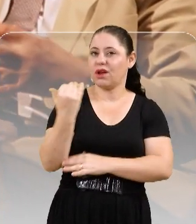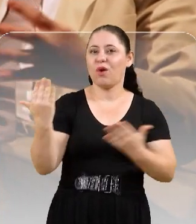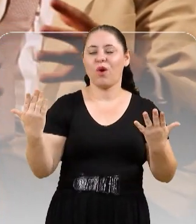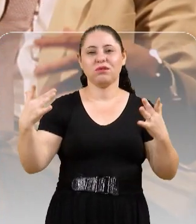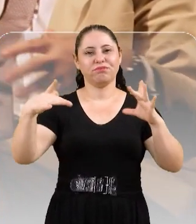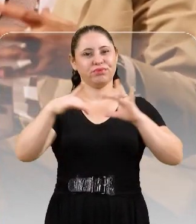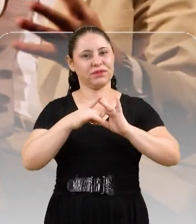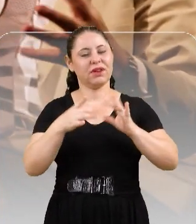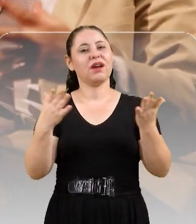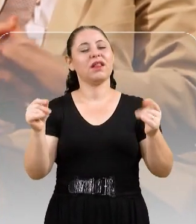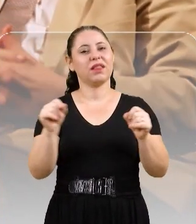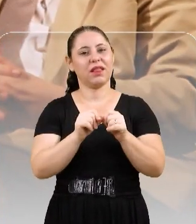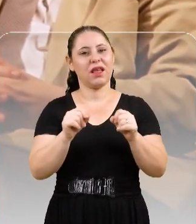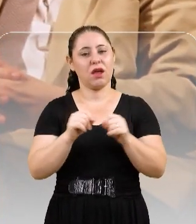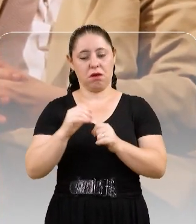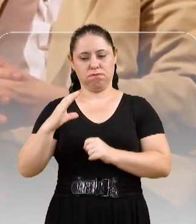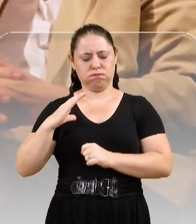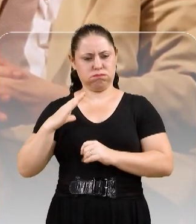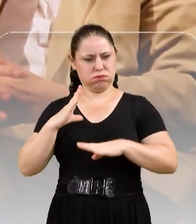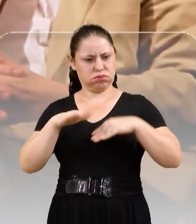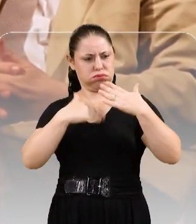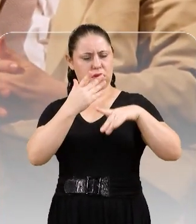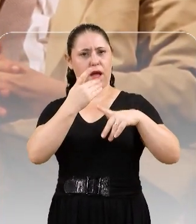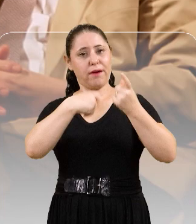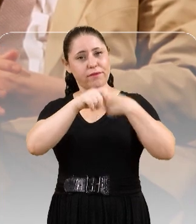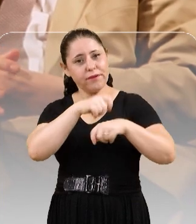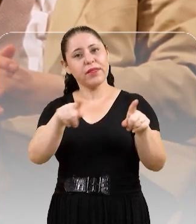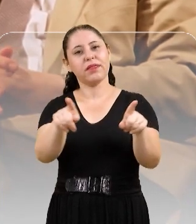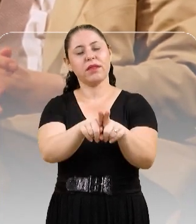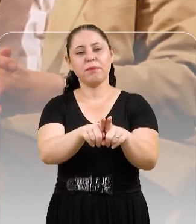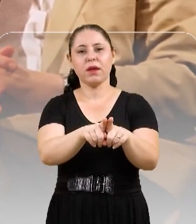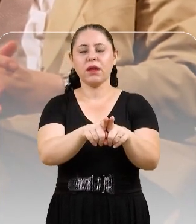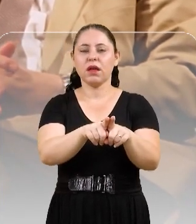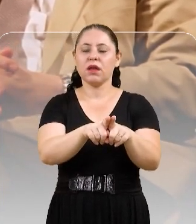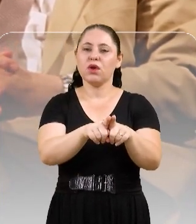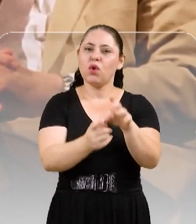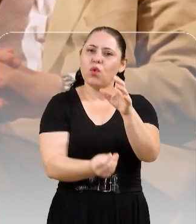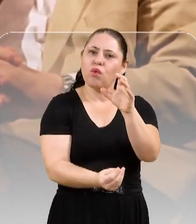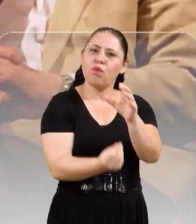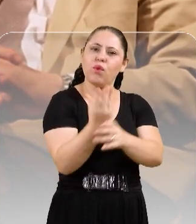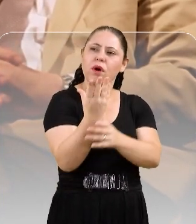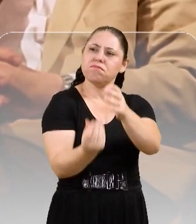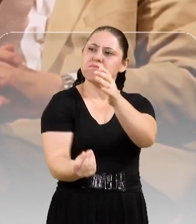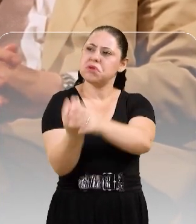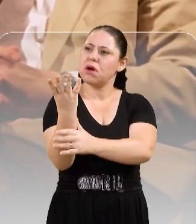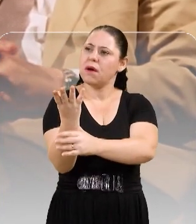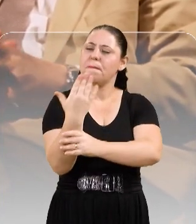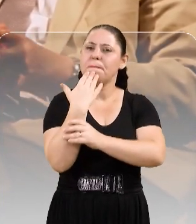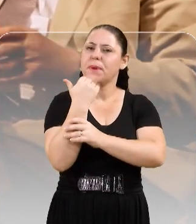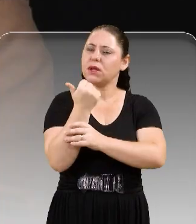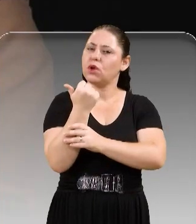veiculam riqueza, né, para Mato Grosso do Sul na questão da formação